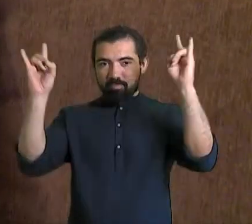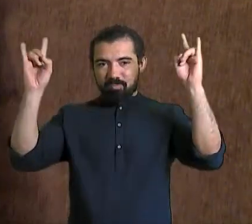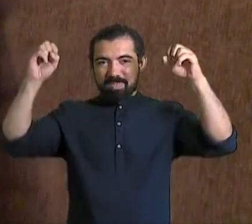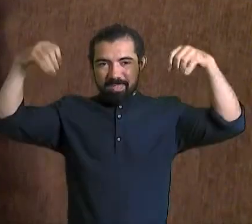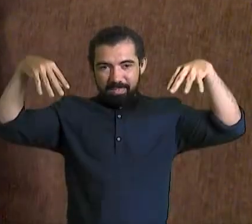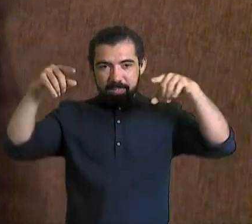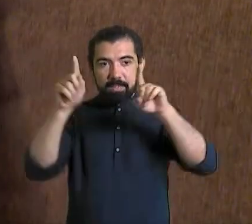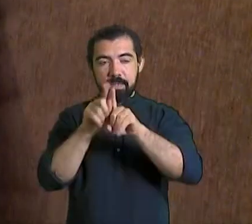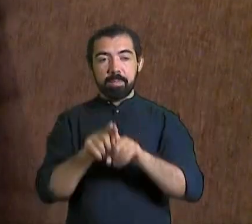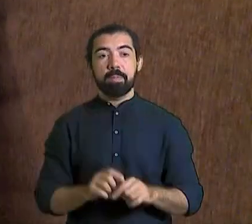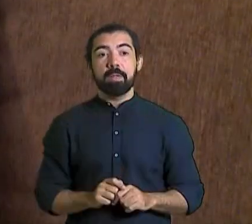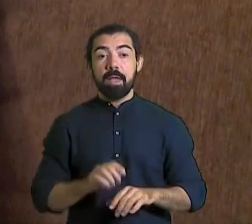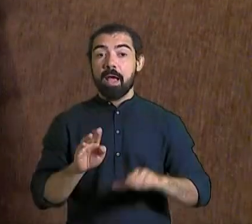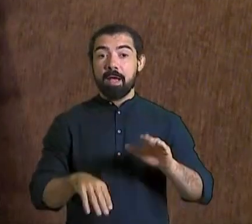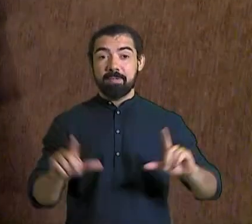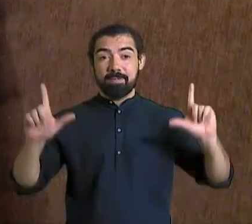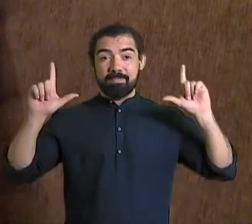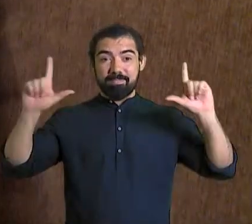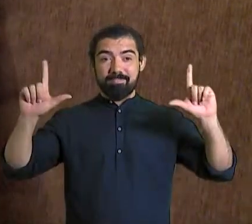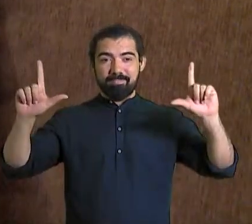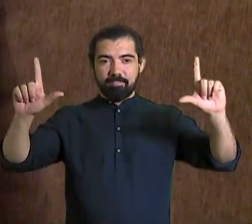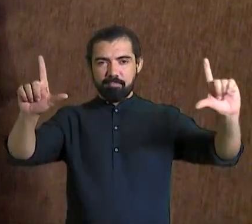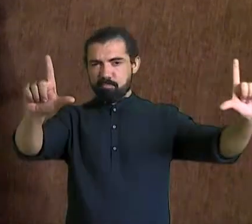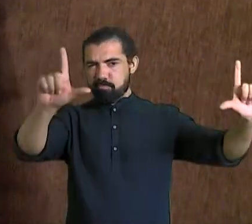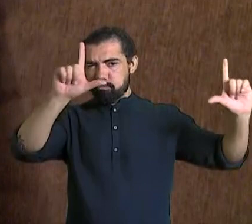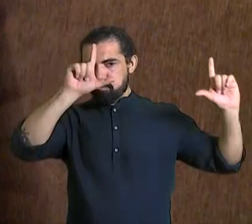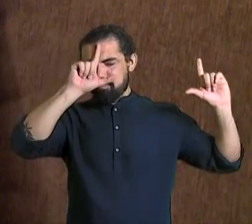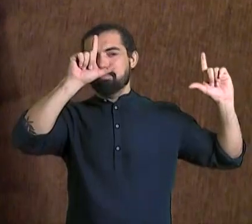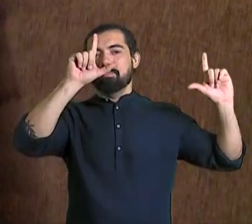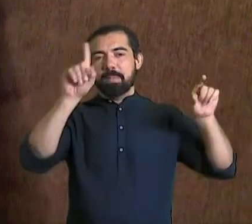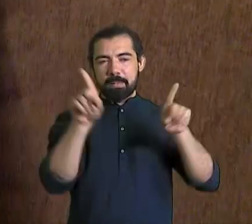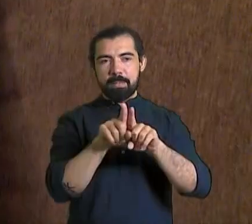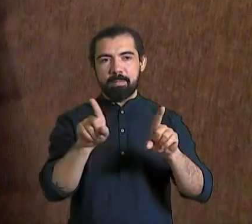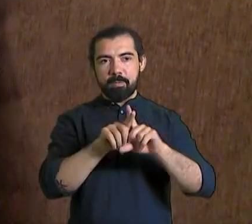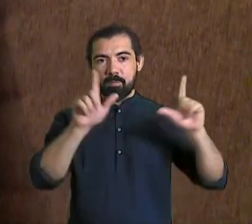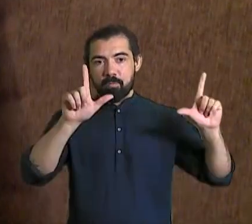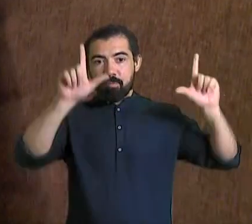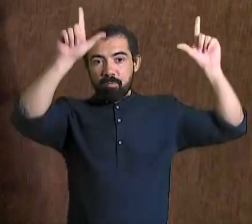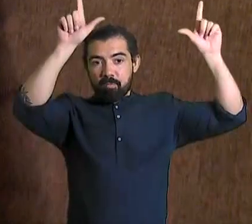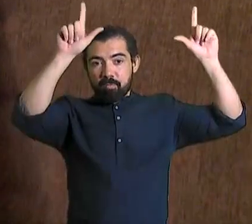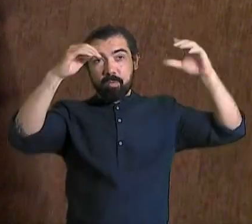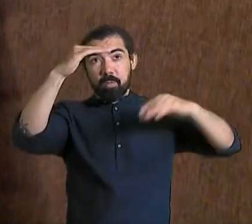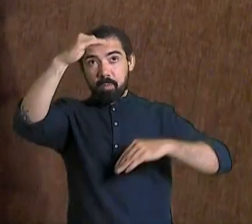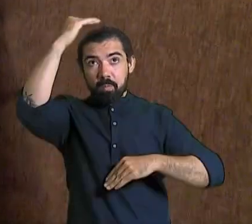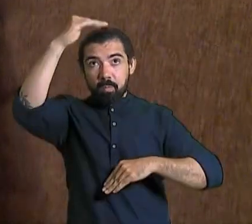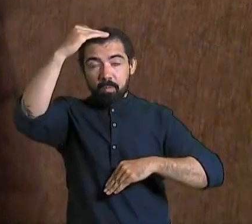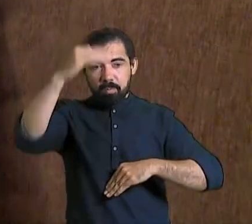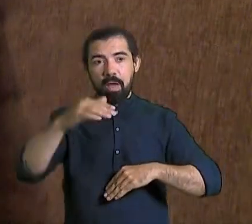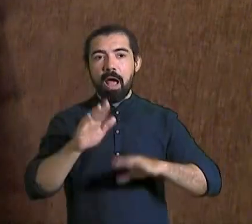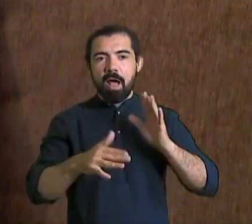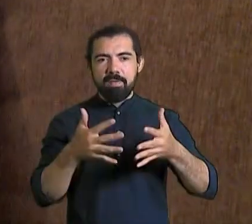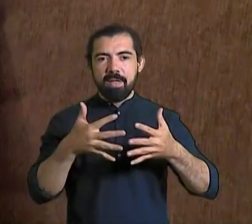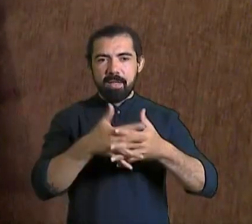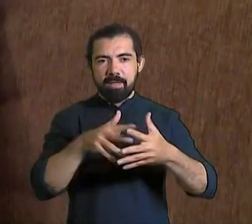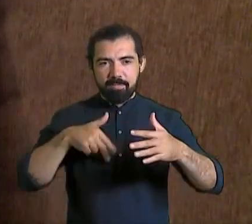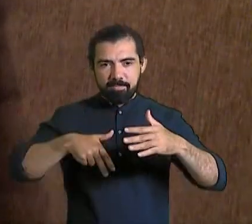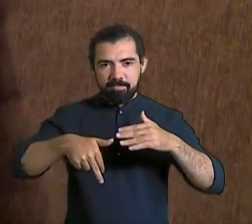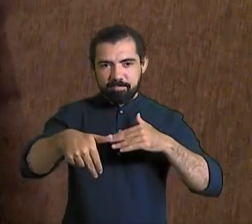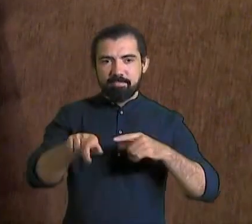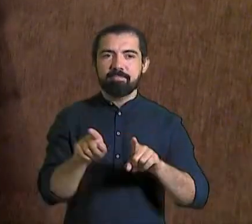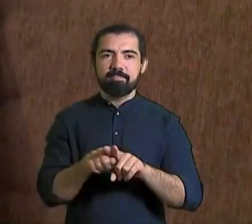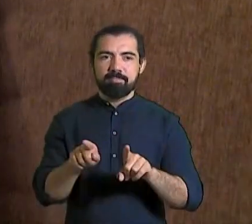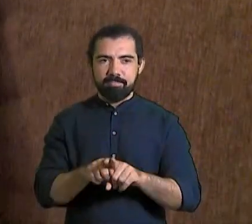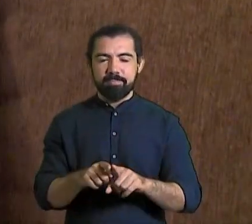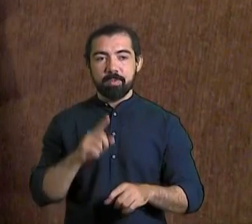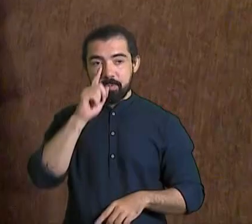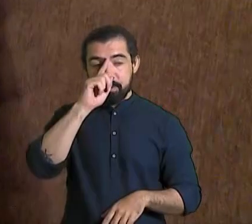lugares que terminam obstruindo a nossa passagem, colocando a nossa